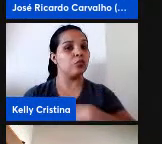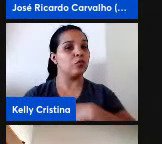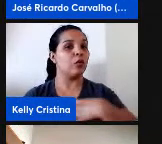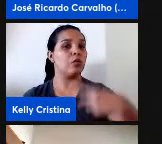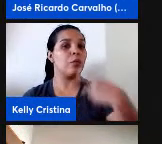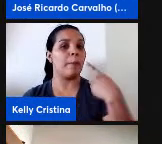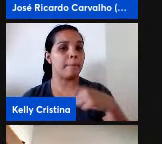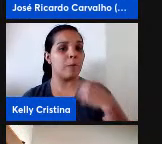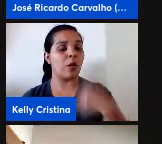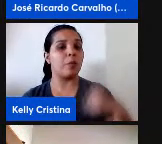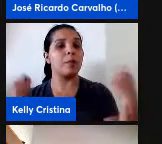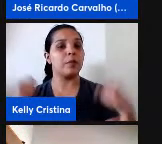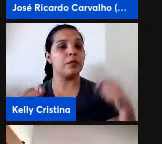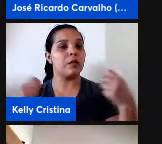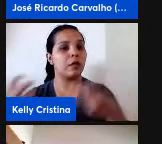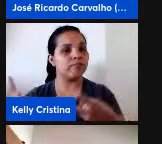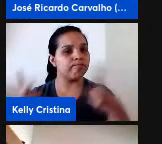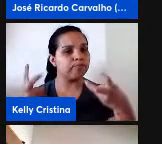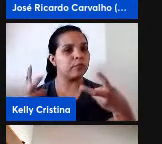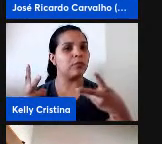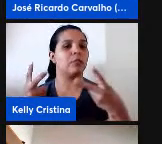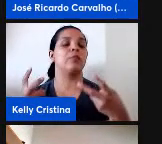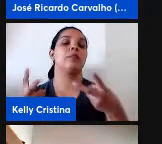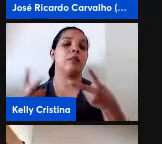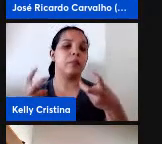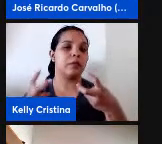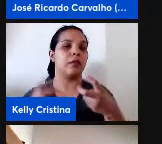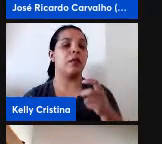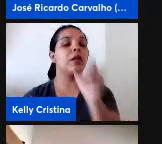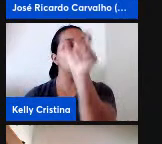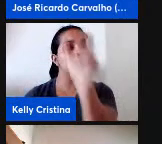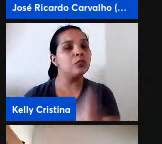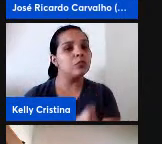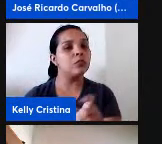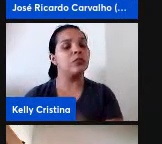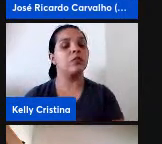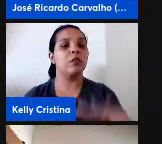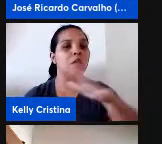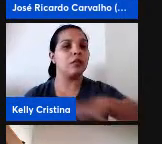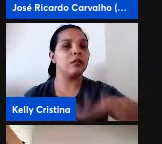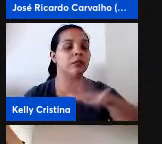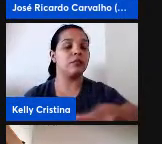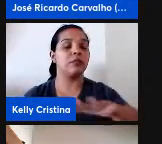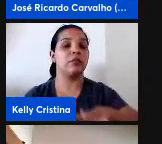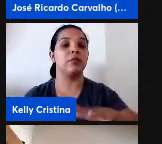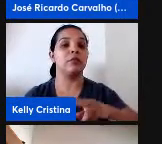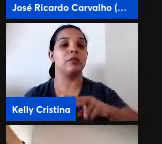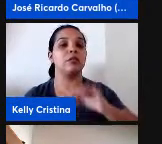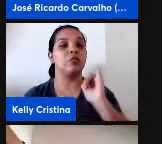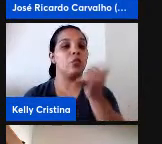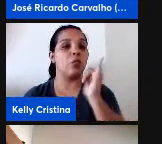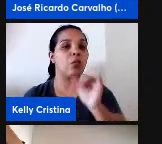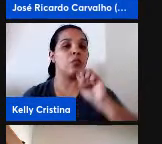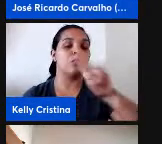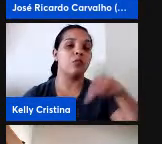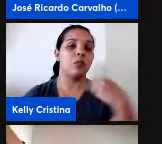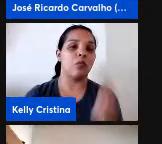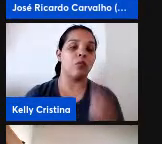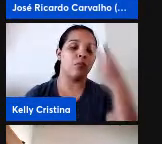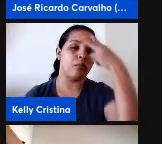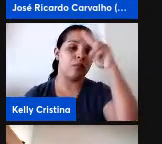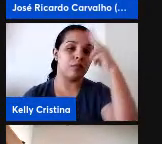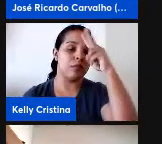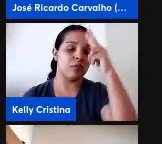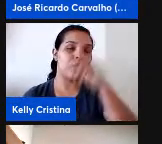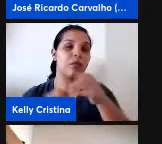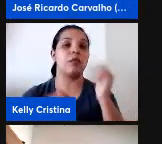precisa captar esse estilo no movimento da reescrita de um conto ou de uma história que está sendo contada,